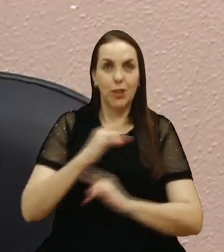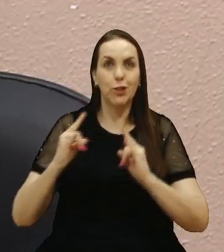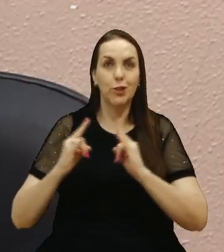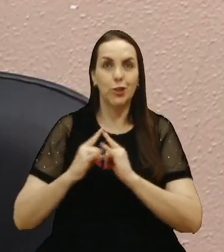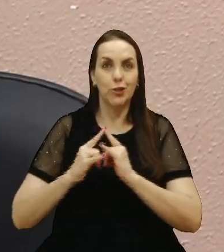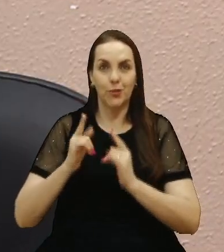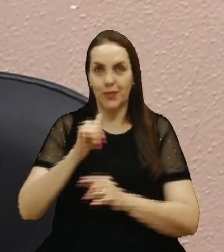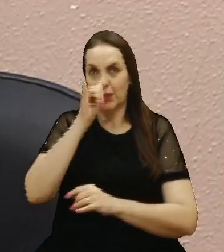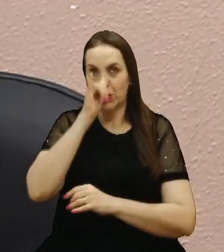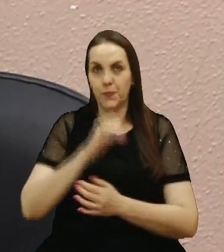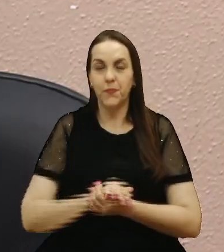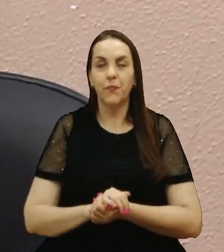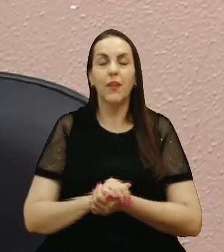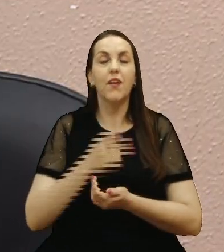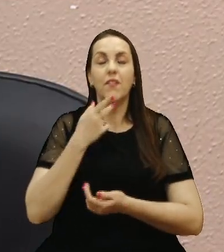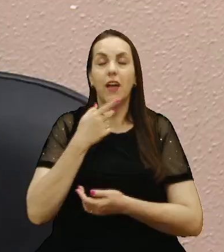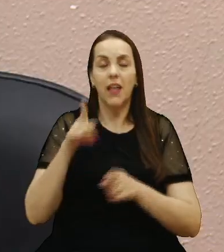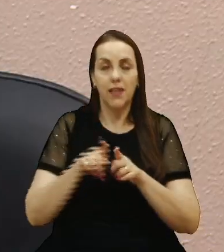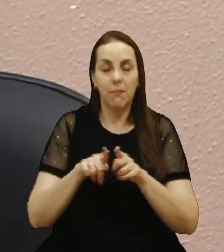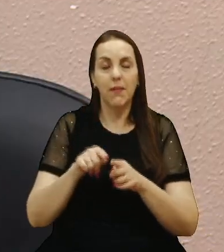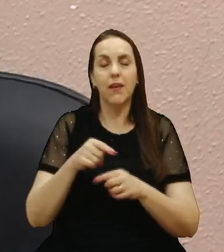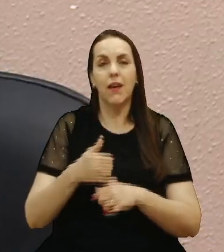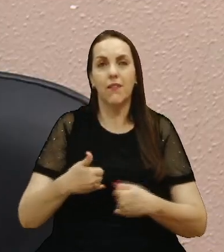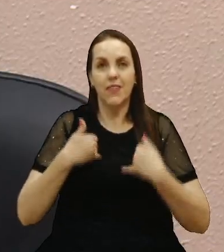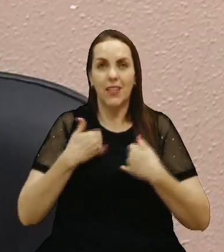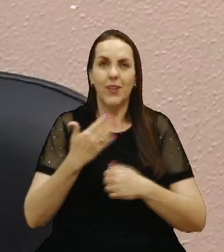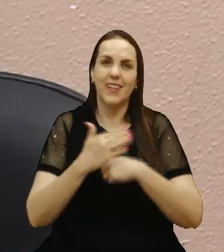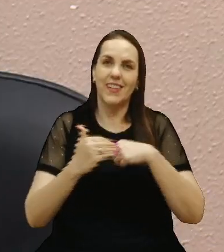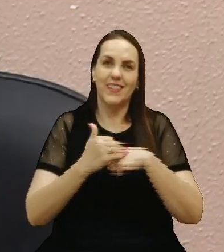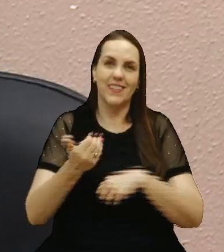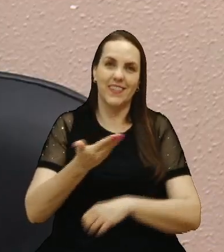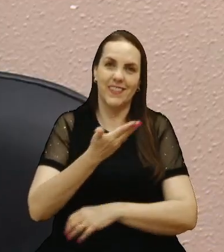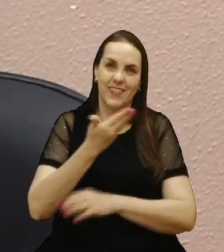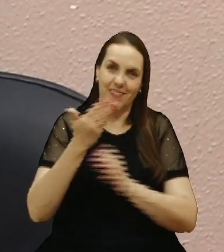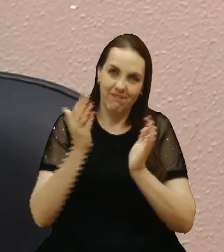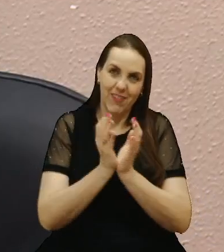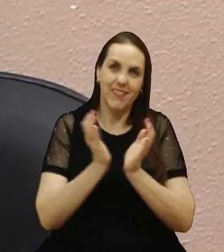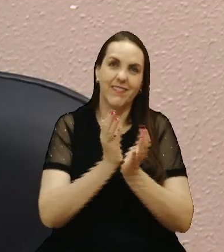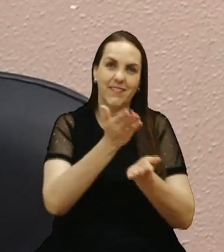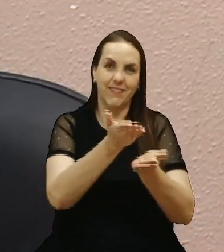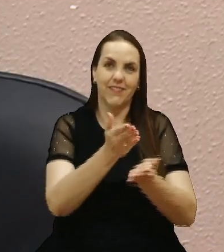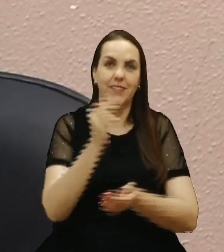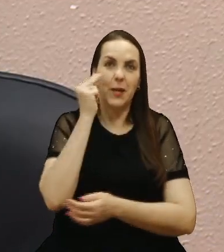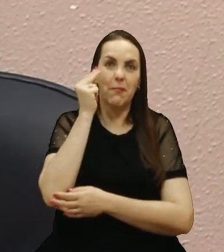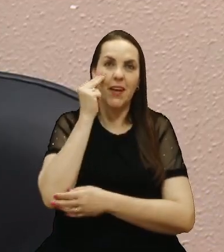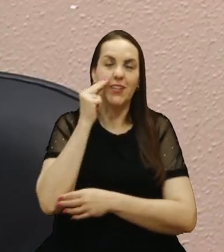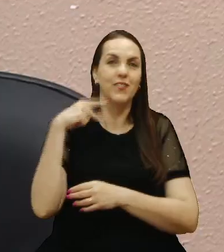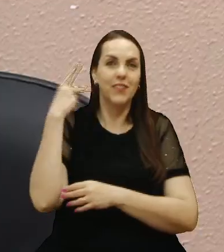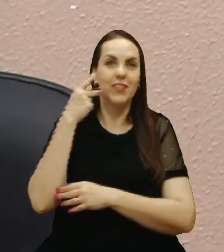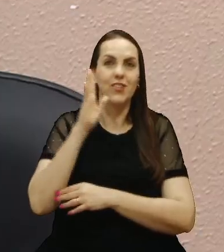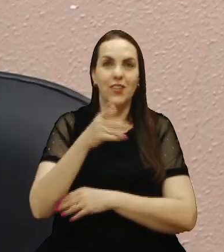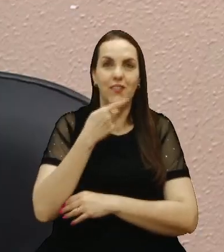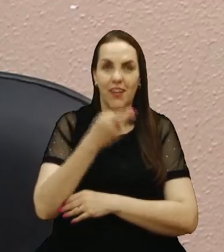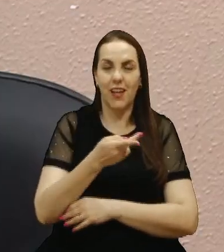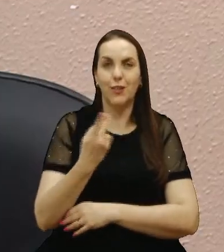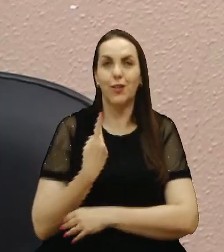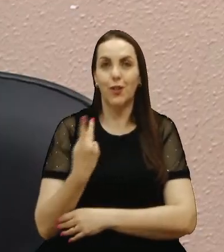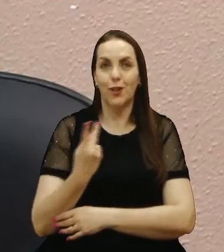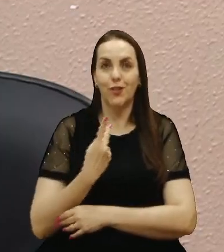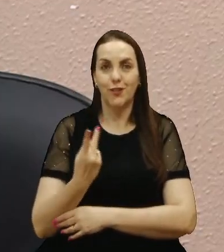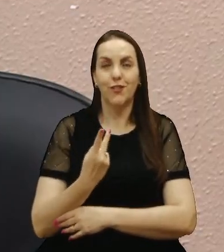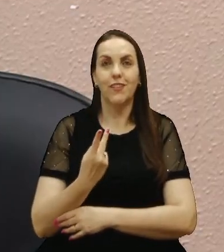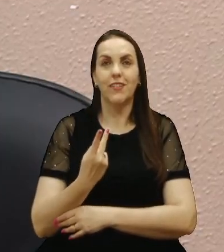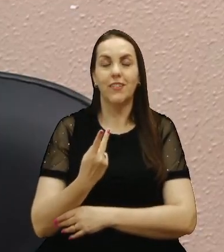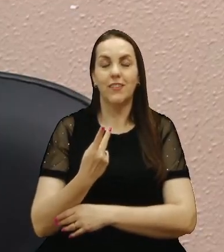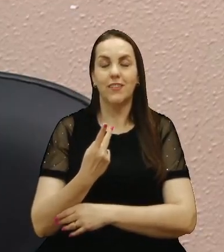senhor presidente, de falar do aniversário do meu querido colega Cláudio Libardi. Os vereadores já comentaram sobre isso. Eu e Cláudio, que nos